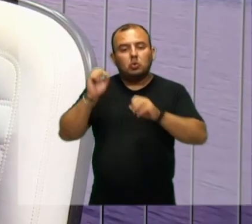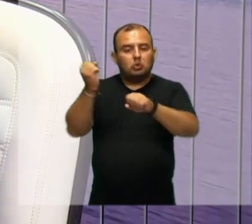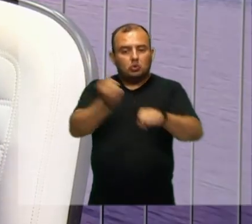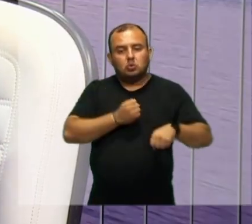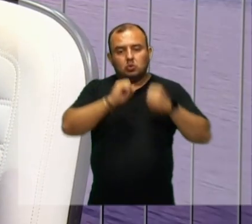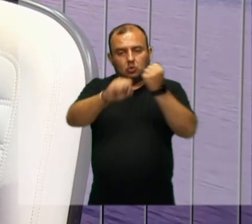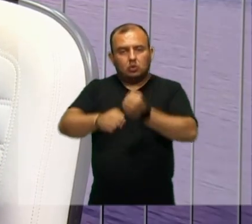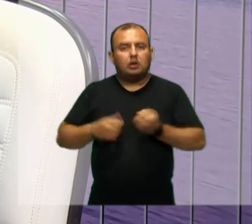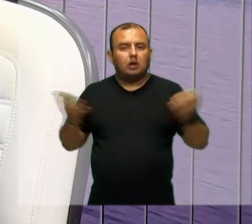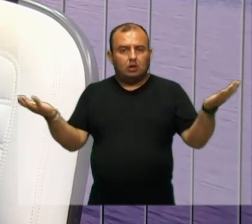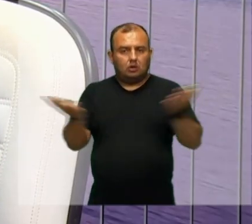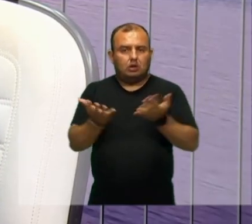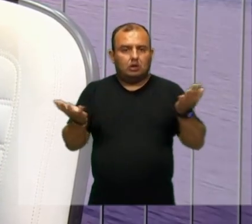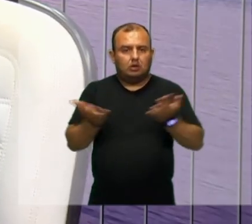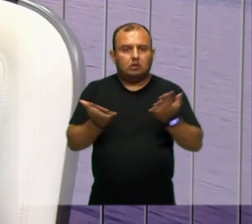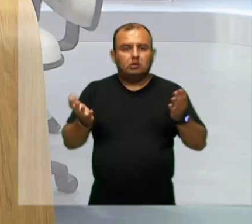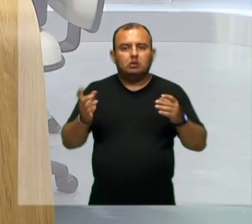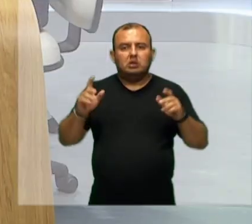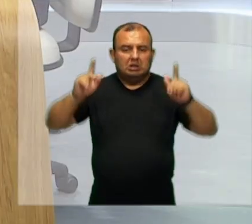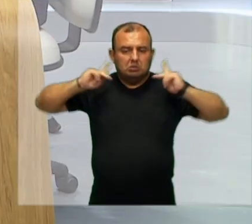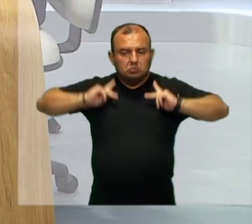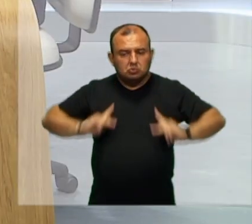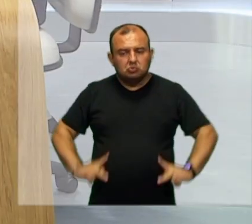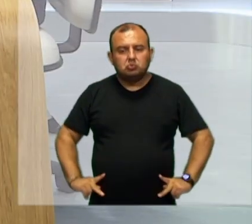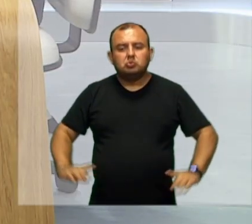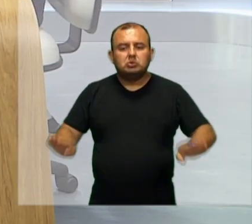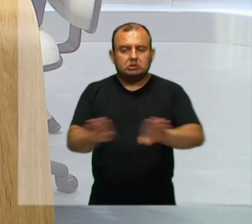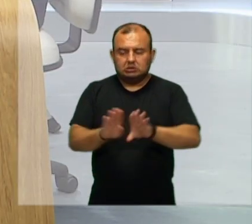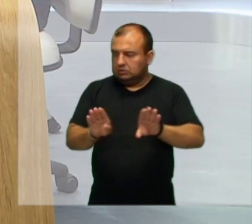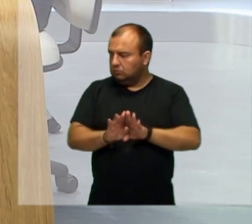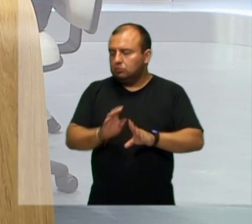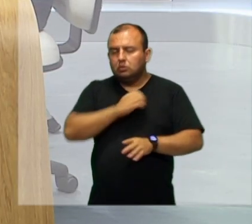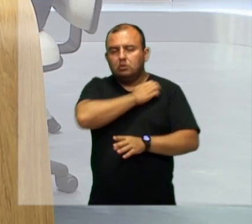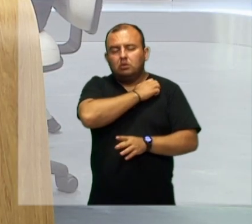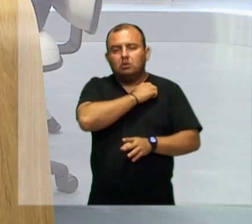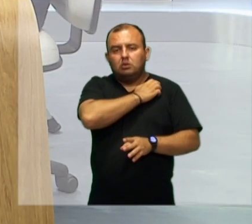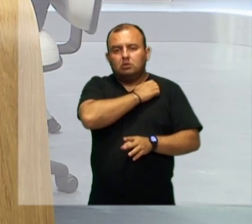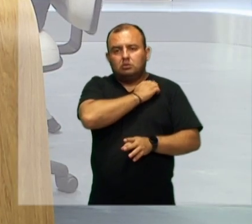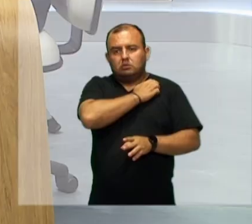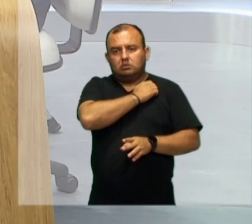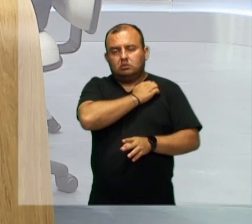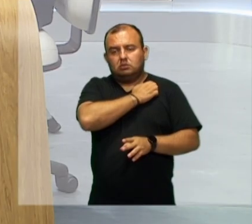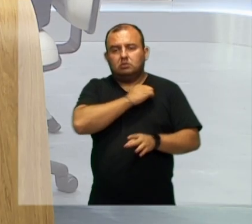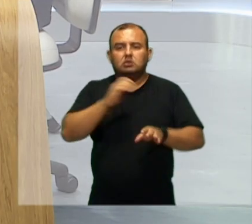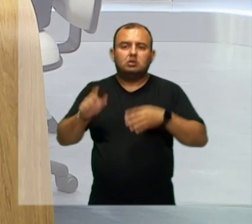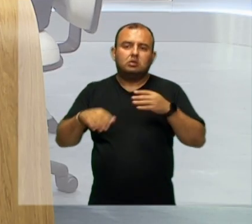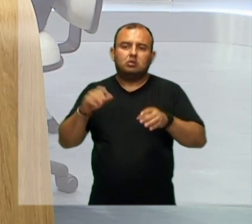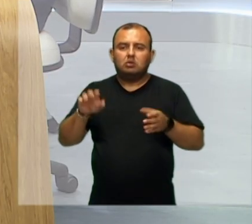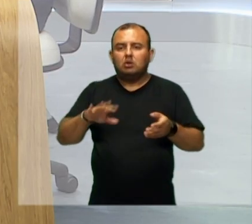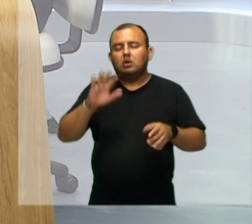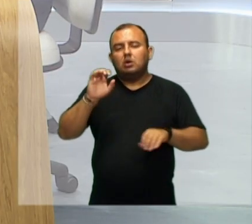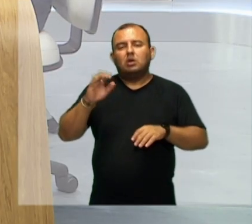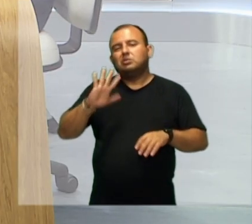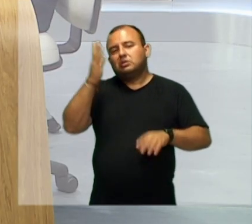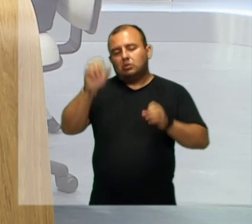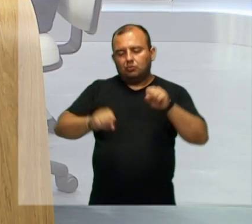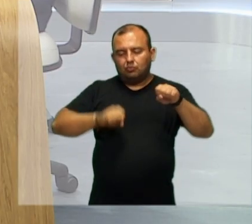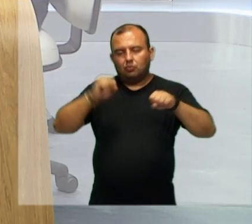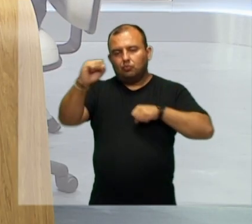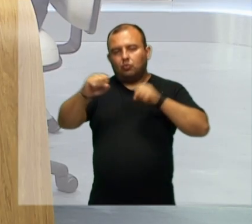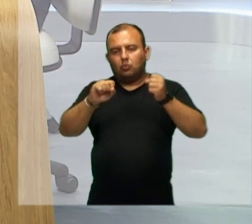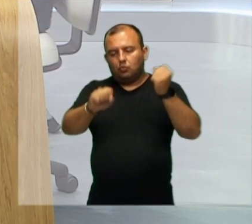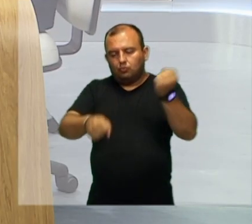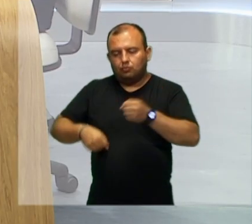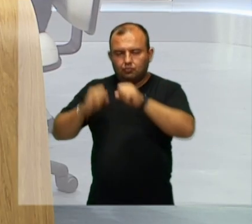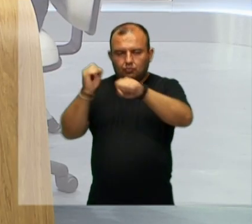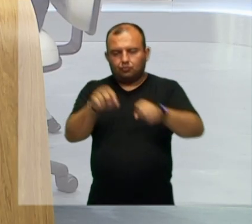Hoje, como diz outra postura, outra postura. E aí, com o tempo, virava todo dia. Aí depois, fiquei um dia